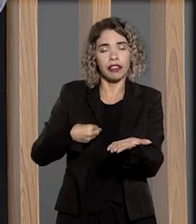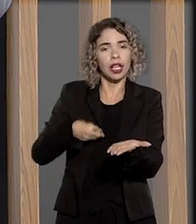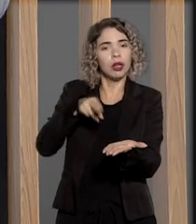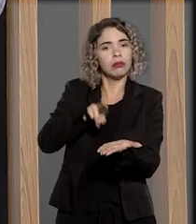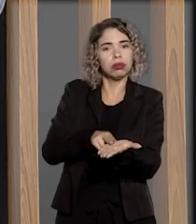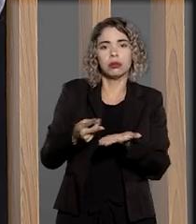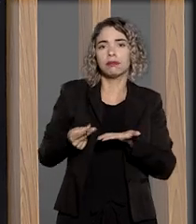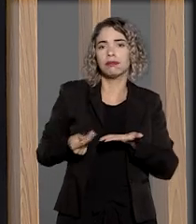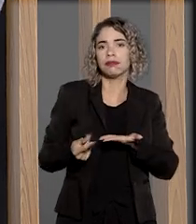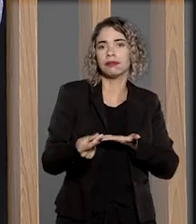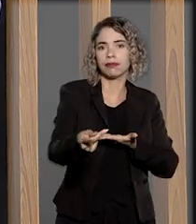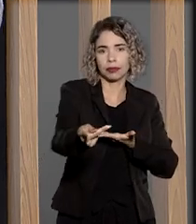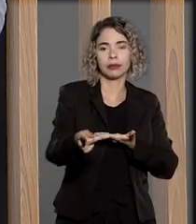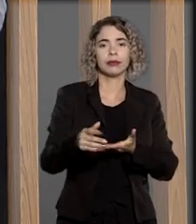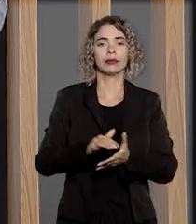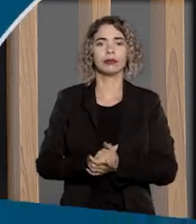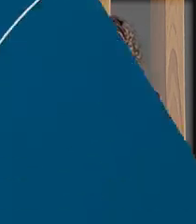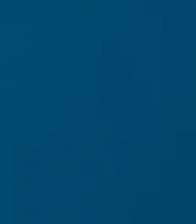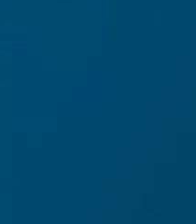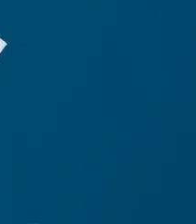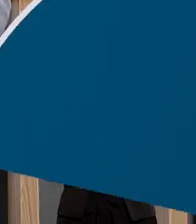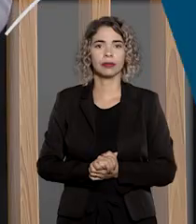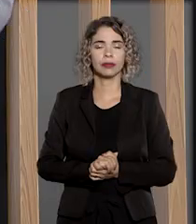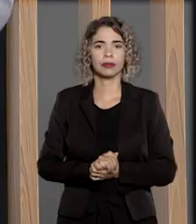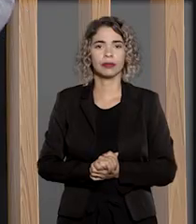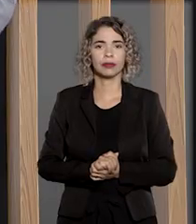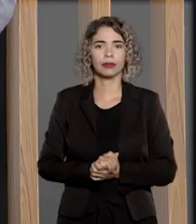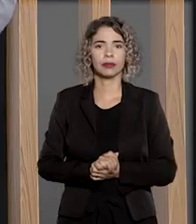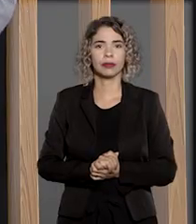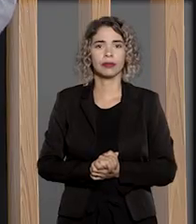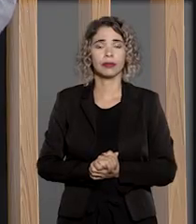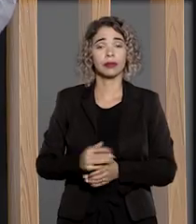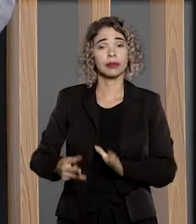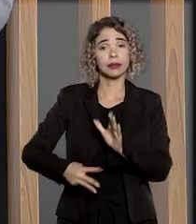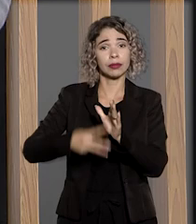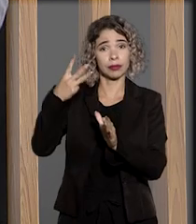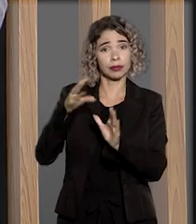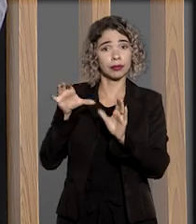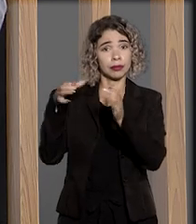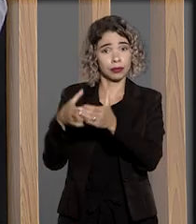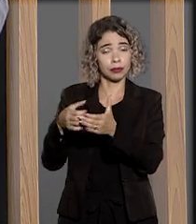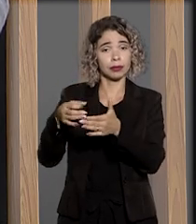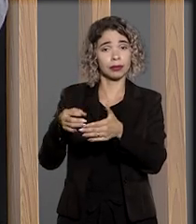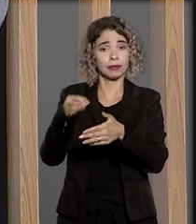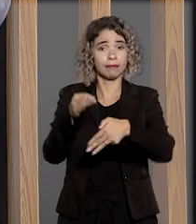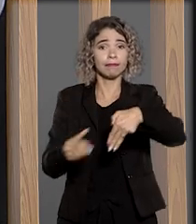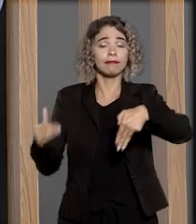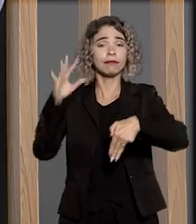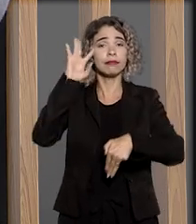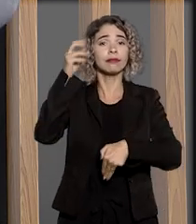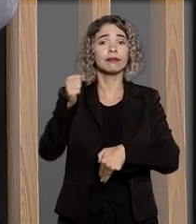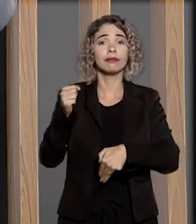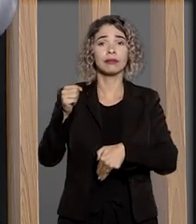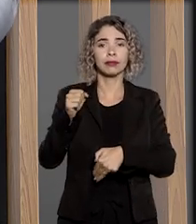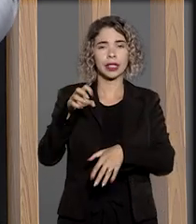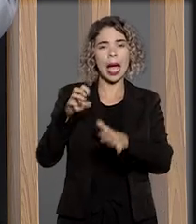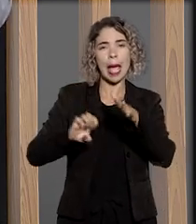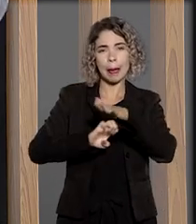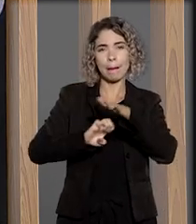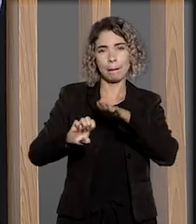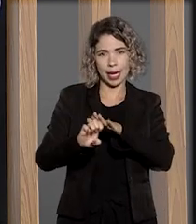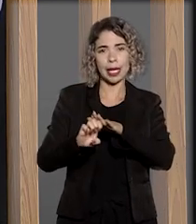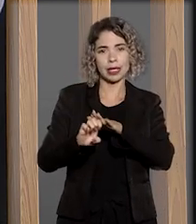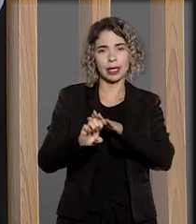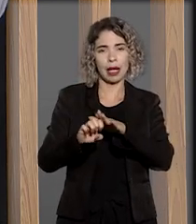supere o 30º dia desde o nascimento. E também na terceira turma, os ministros decidiram que empresas gerenciadoras